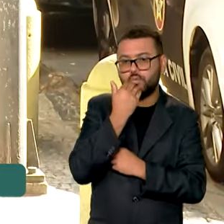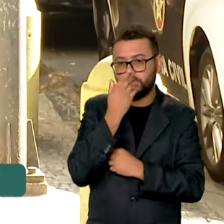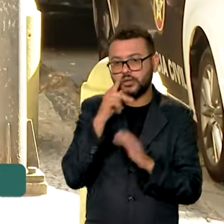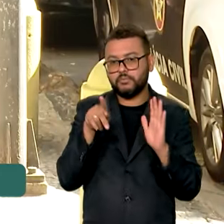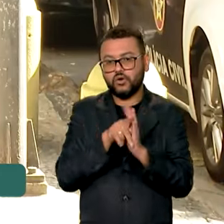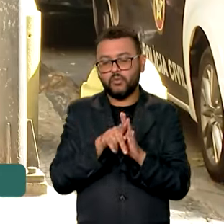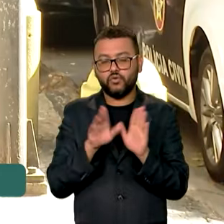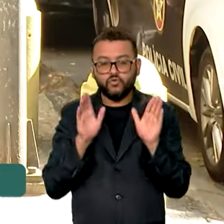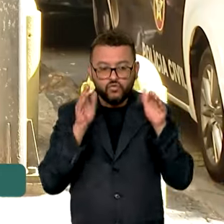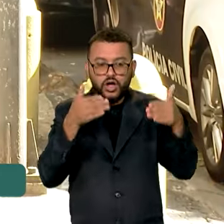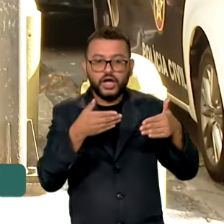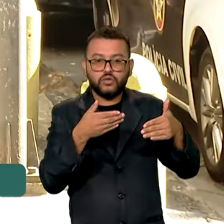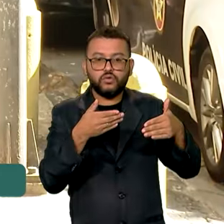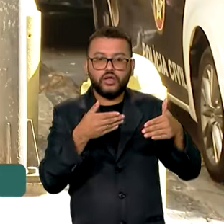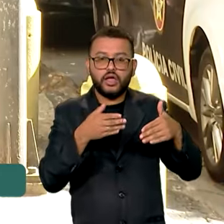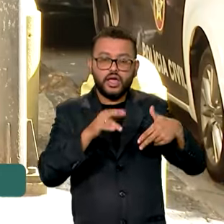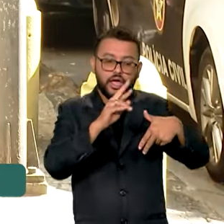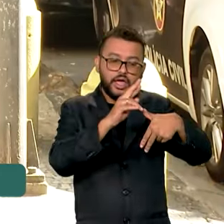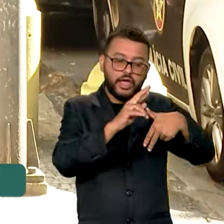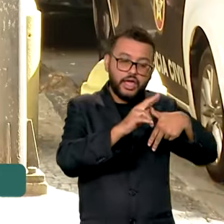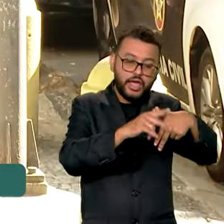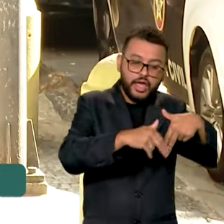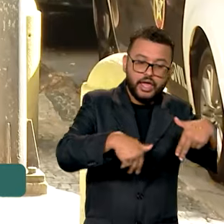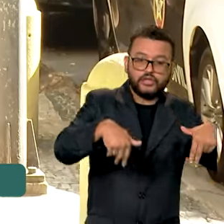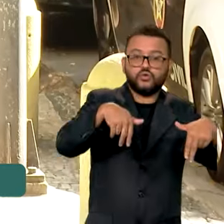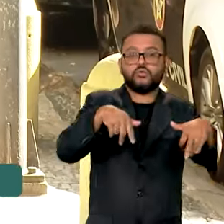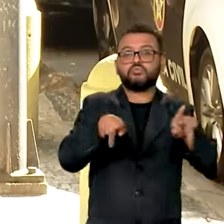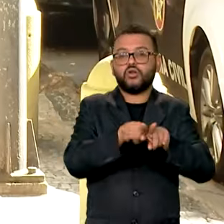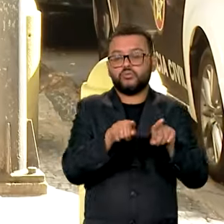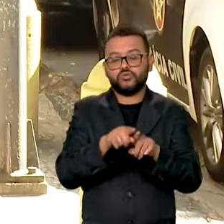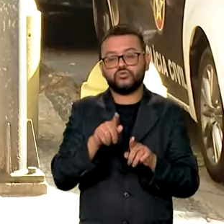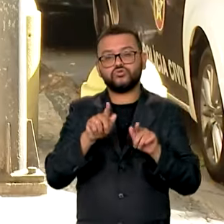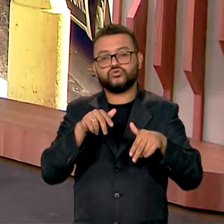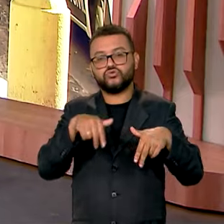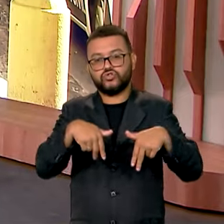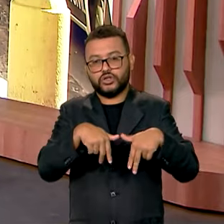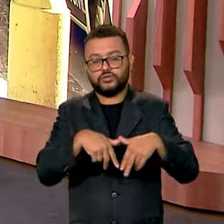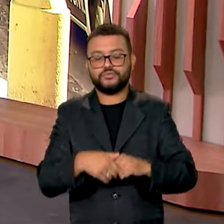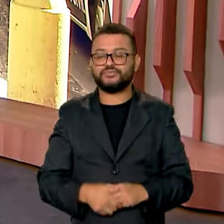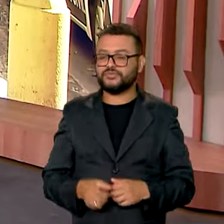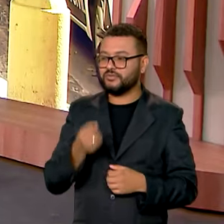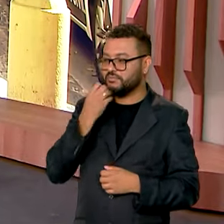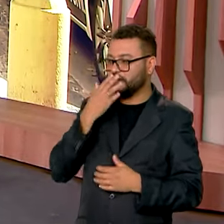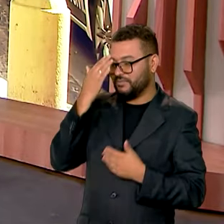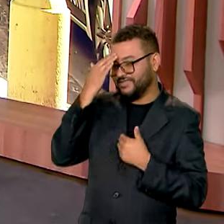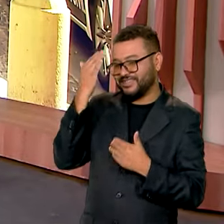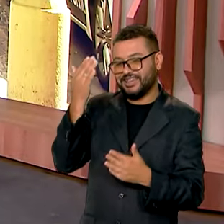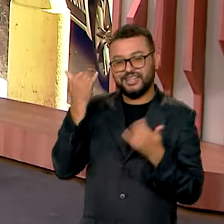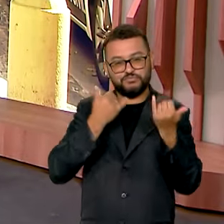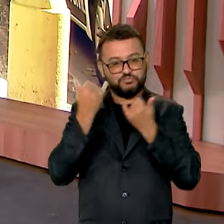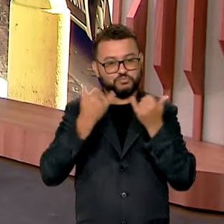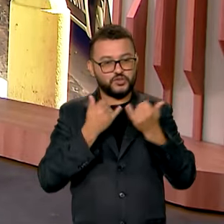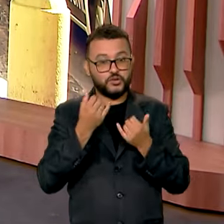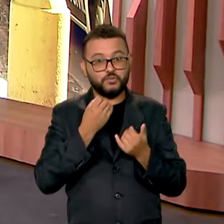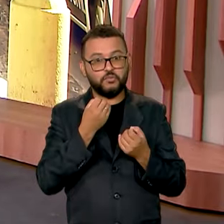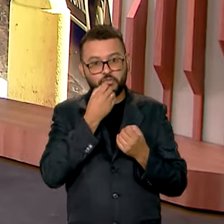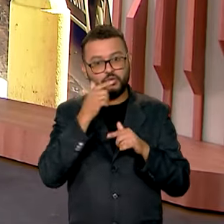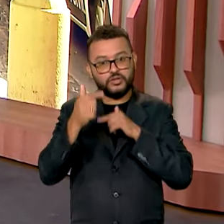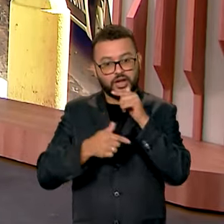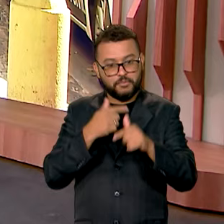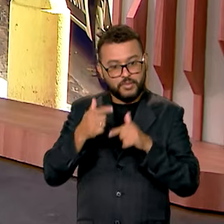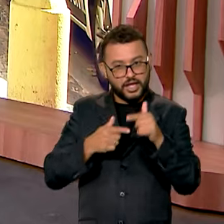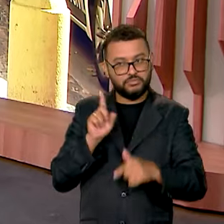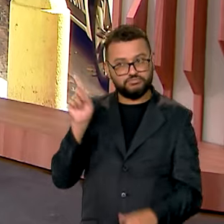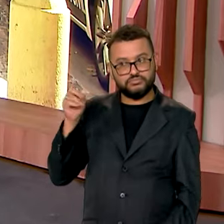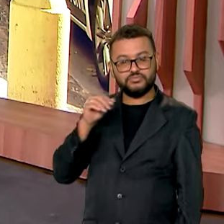com recorte étnico, racial e de gênero. Eu volto com você, Vanessa. Ok, Cláudia, obrigada pelas informações. Bom trabalho para você